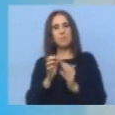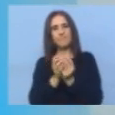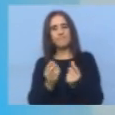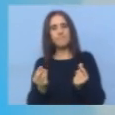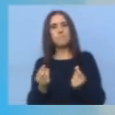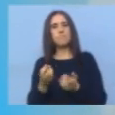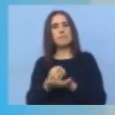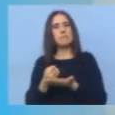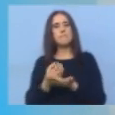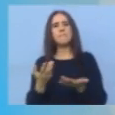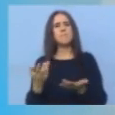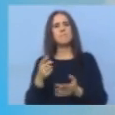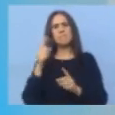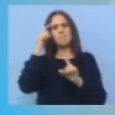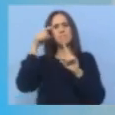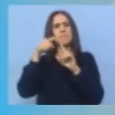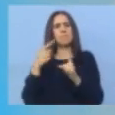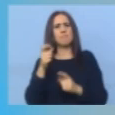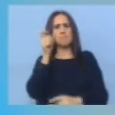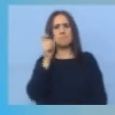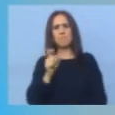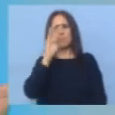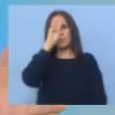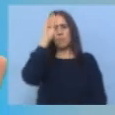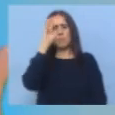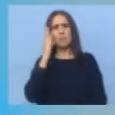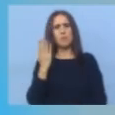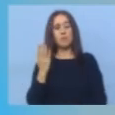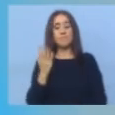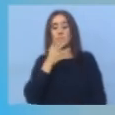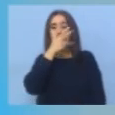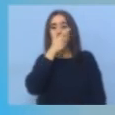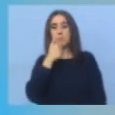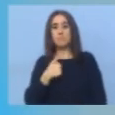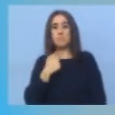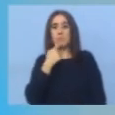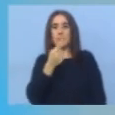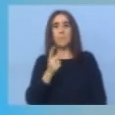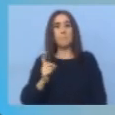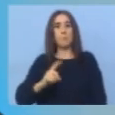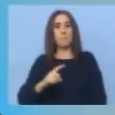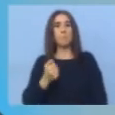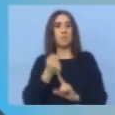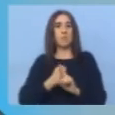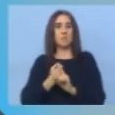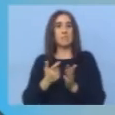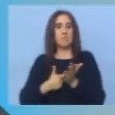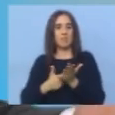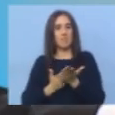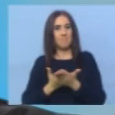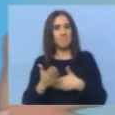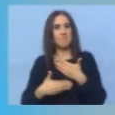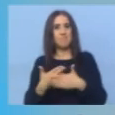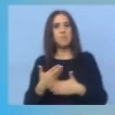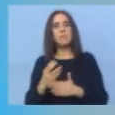Como enquadra estas iniciativas do Papa, que infelizmente, diria eu, se repetem porque a causa continua a ser necessária? Depois